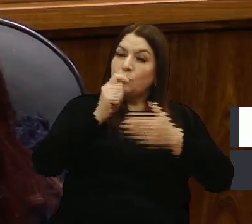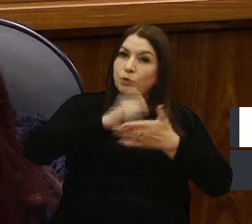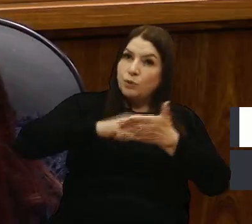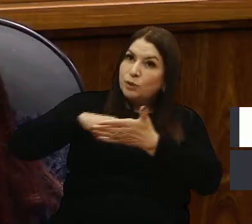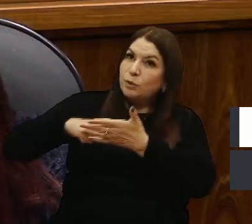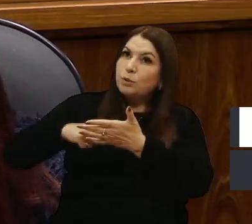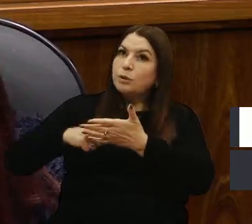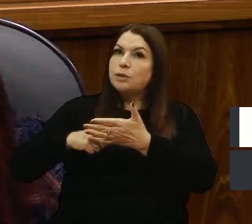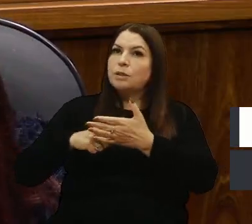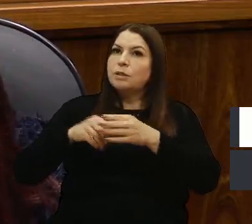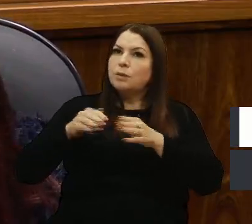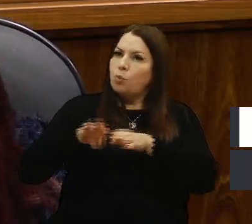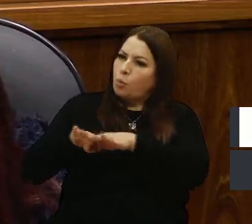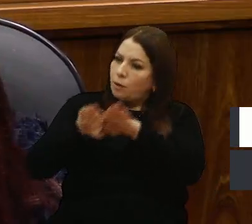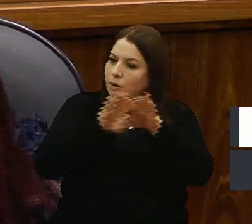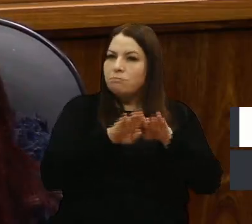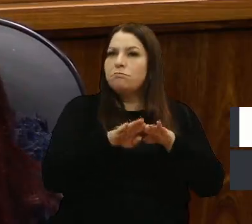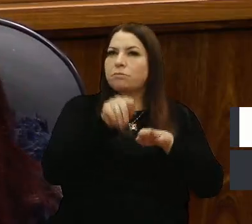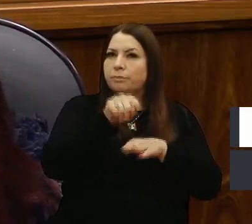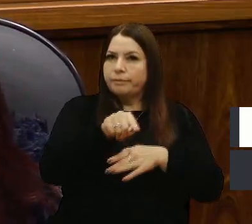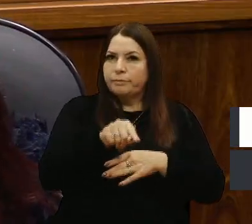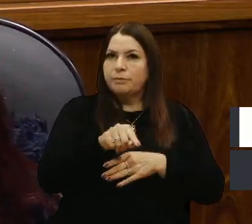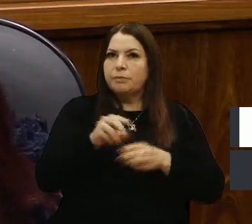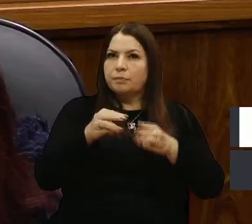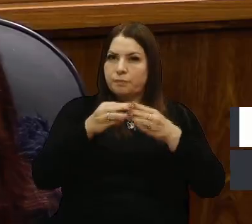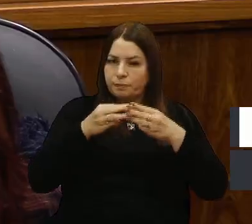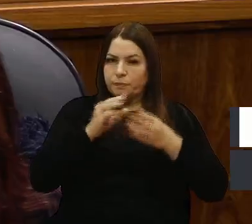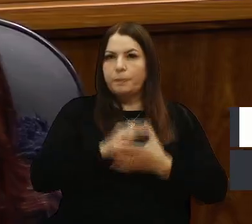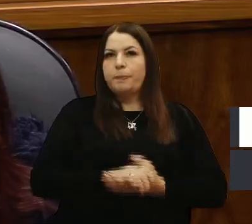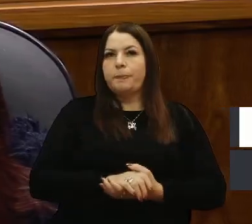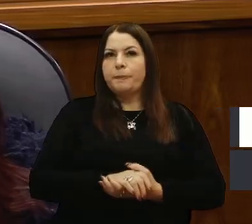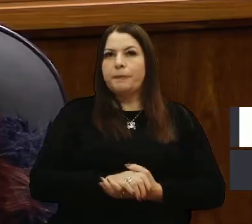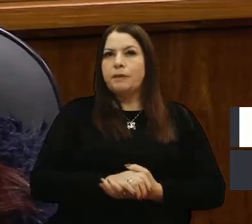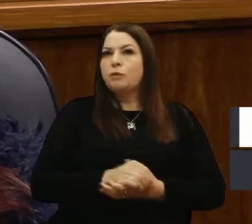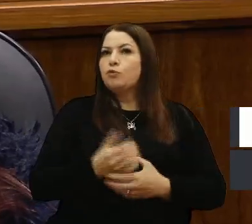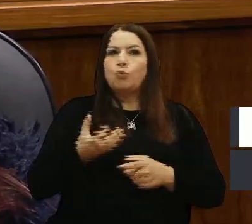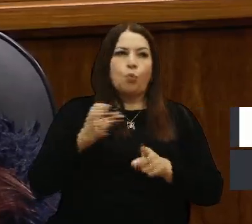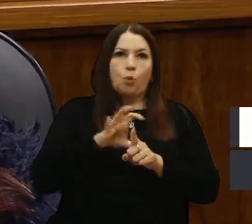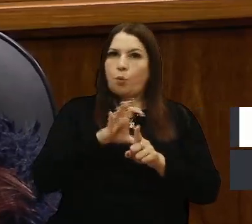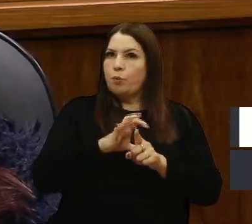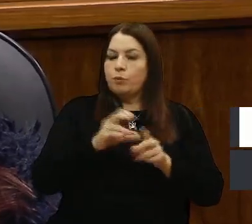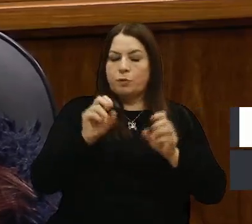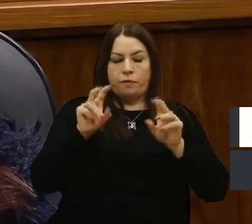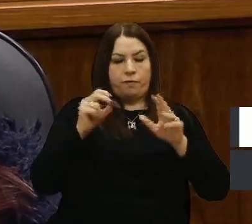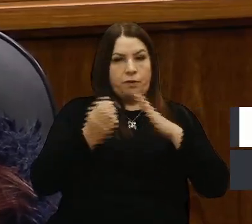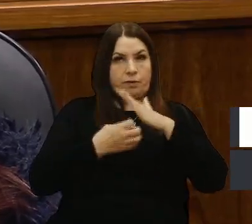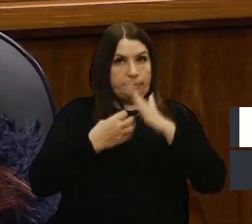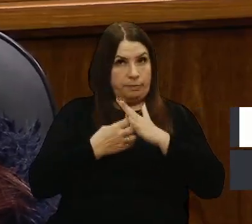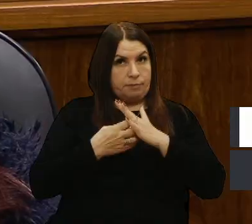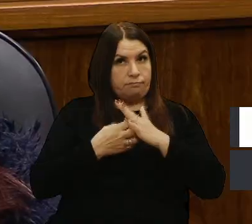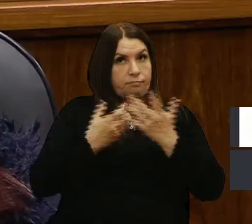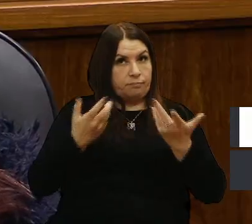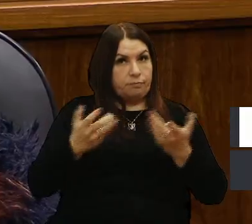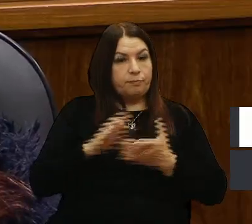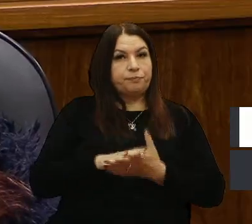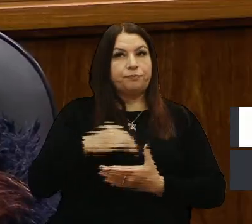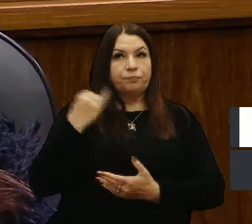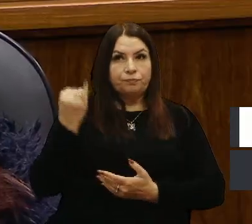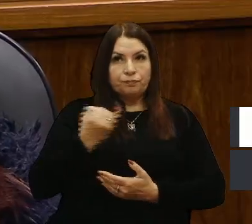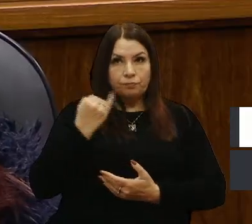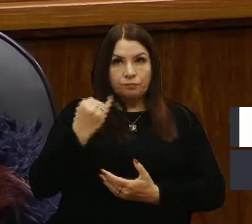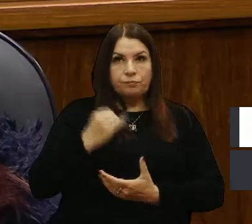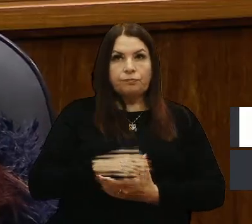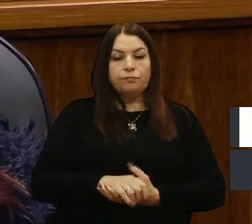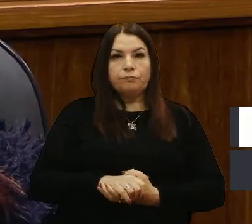de forma unânime, tal qual foi a moção de contrariedade à privatização, é algo muito